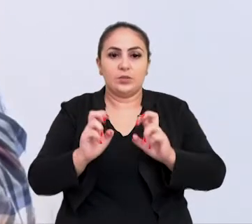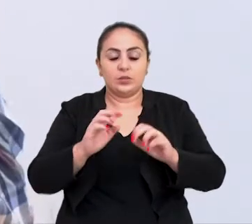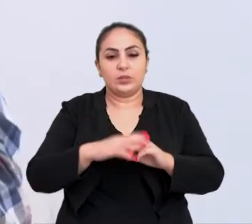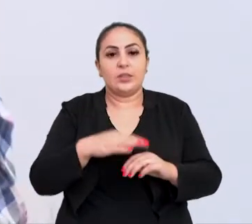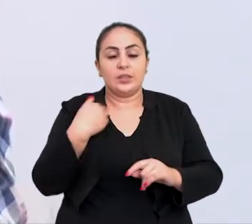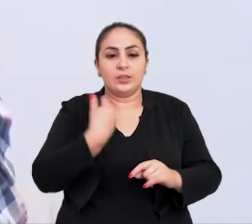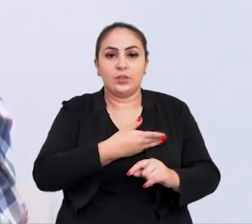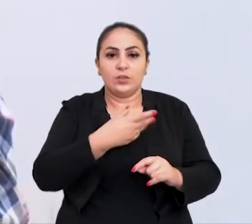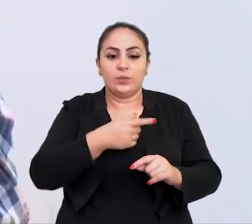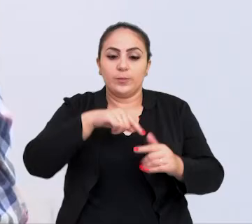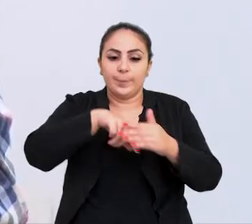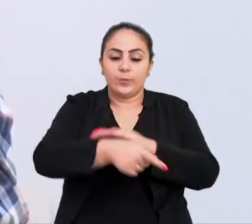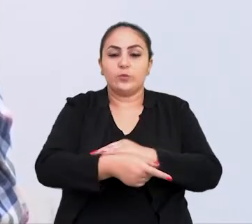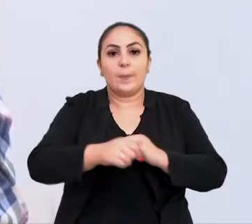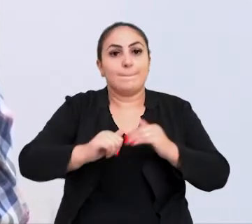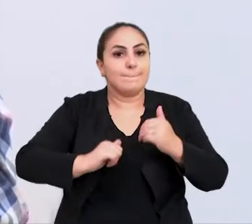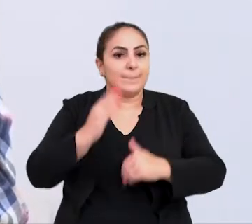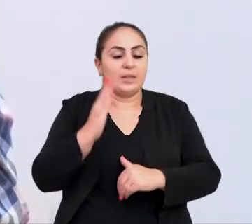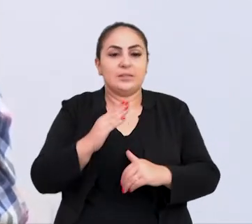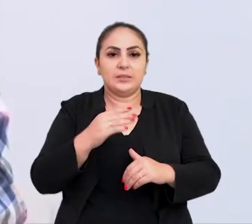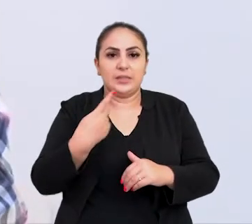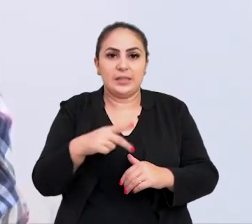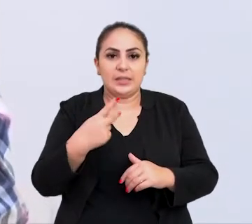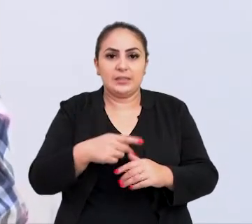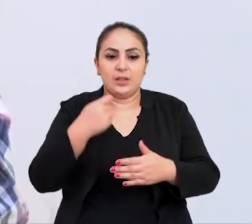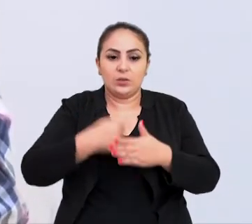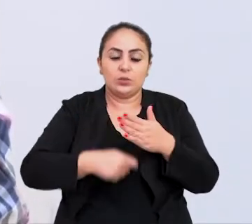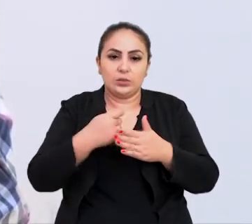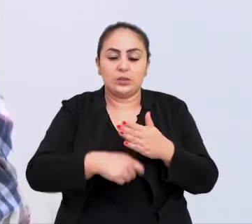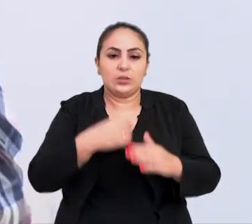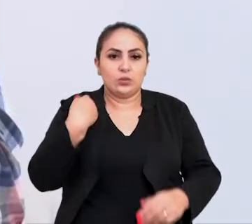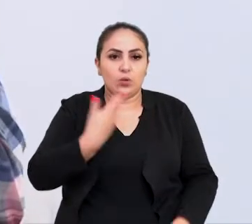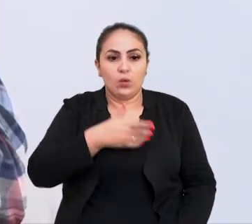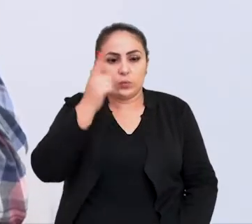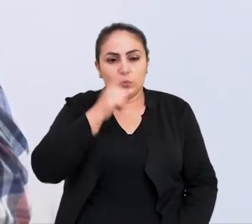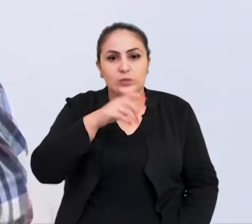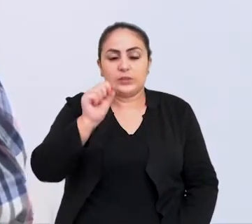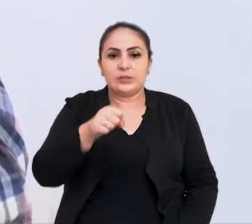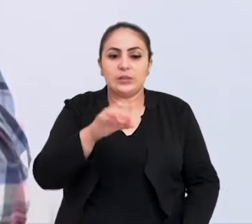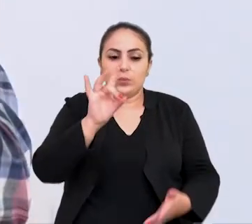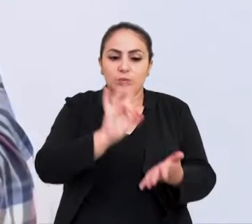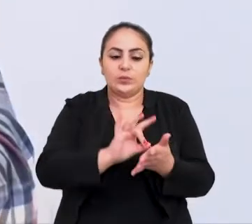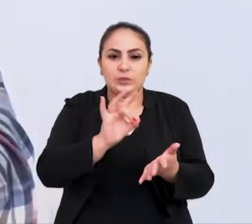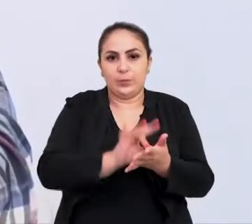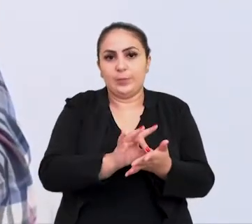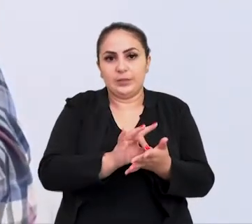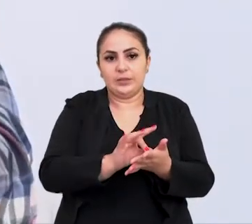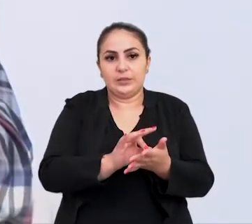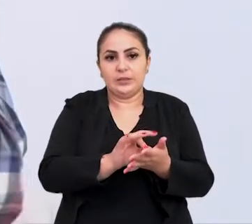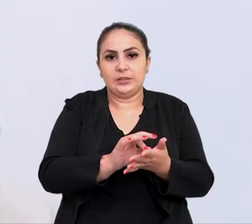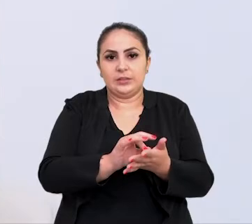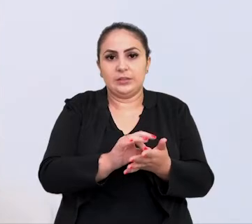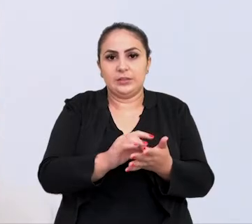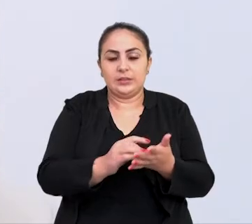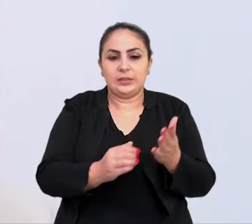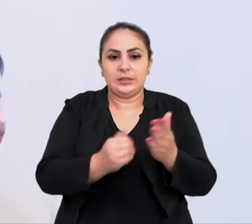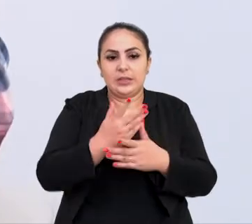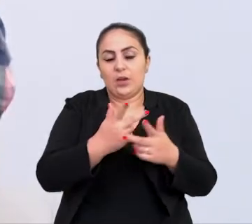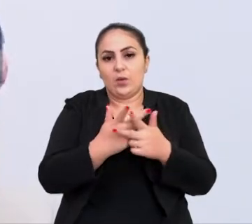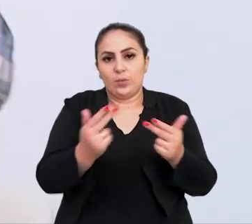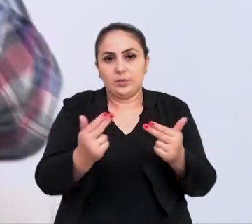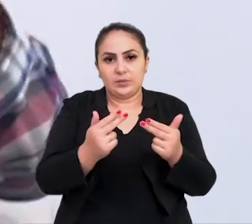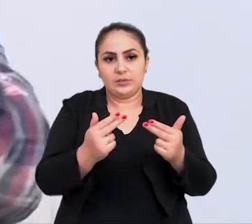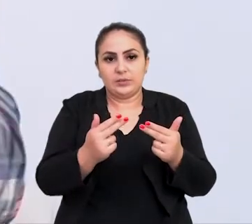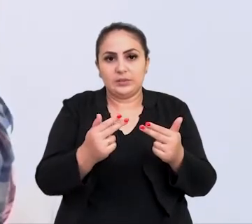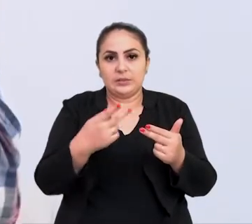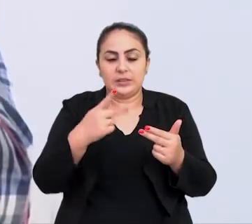desse assunto, e nós vamos intensificar muito essa luta para que a gente possa, de fato, constituir